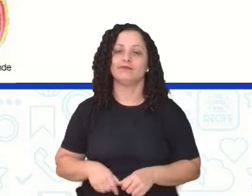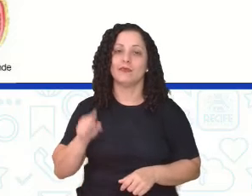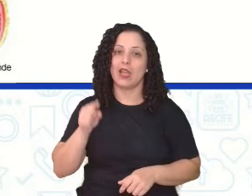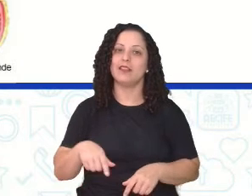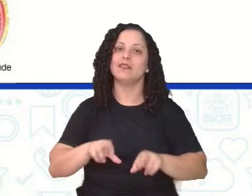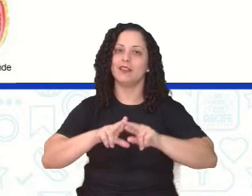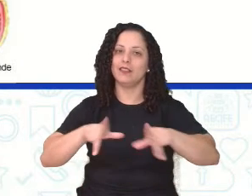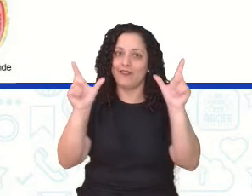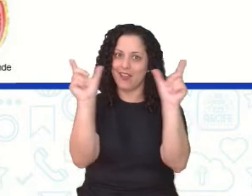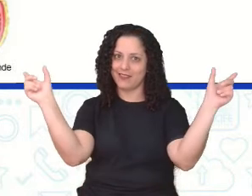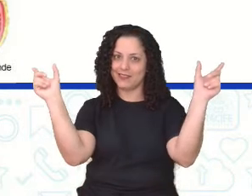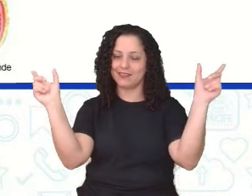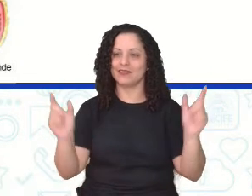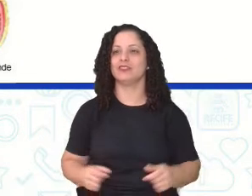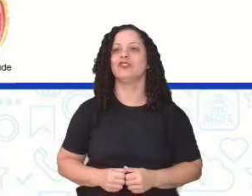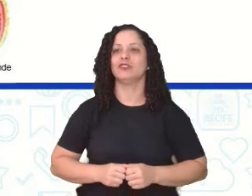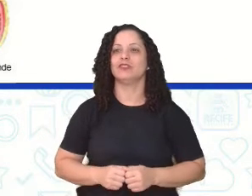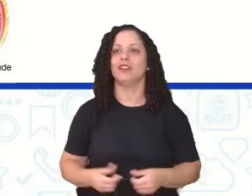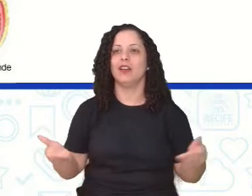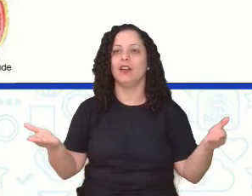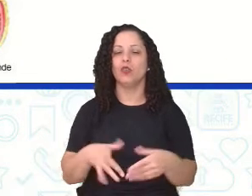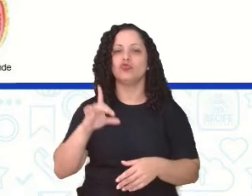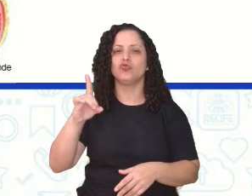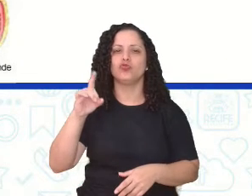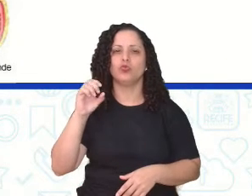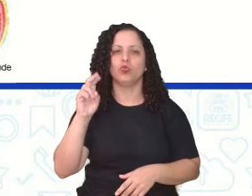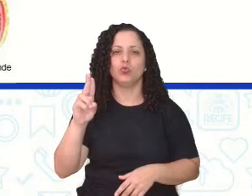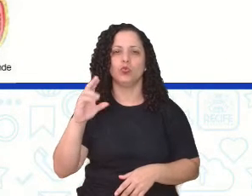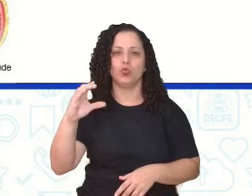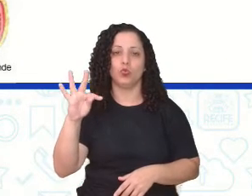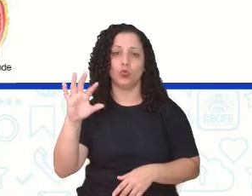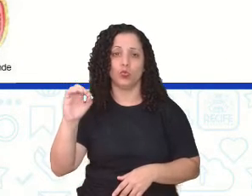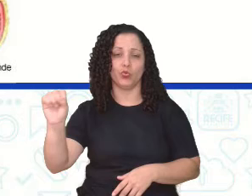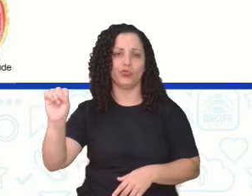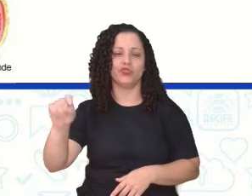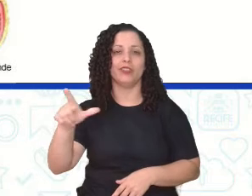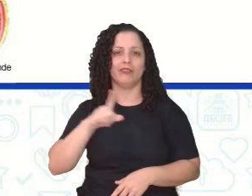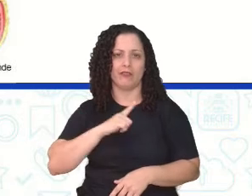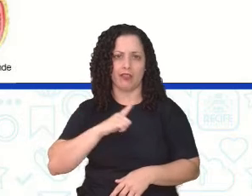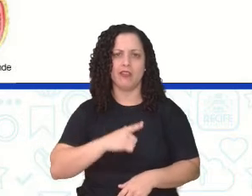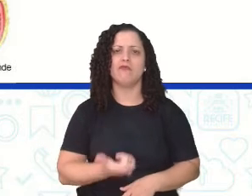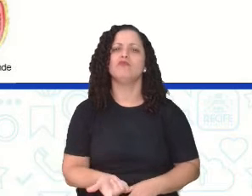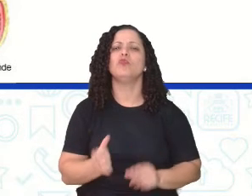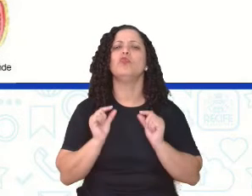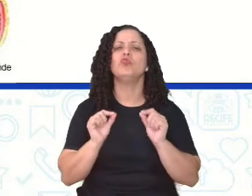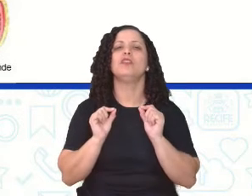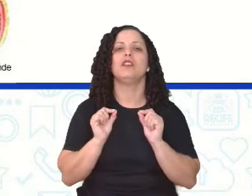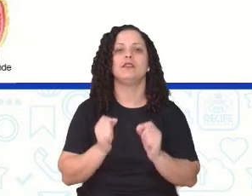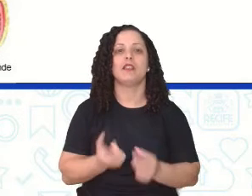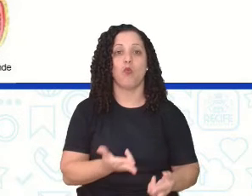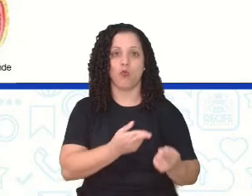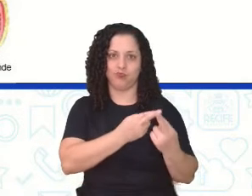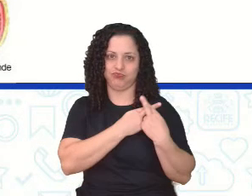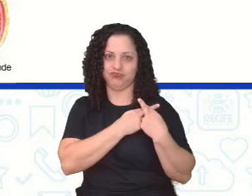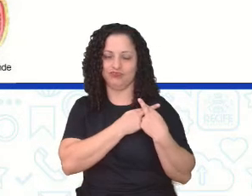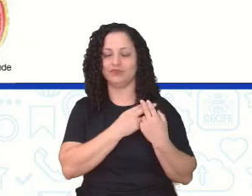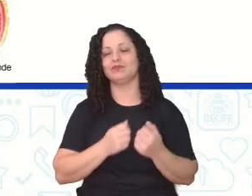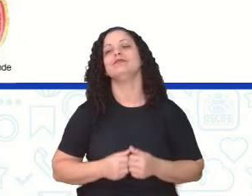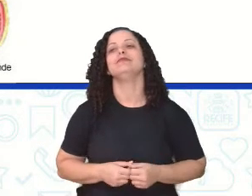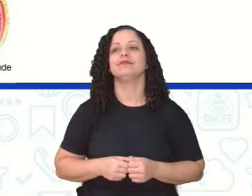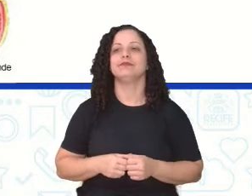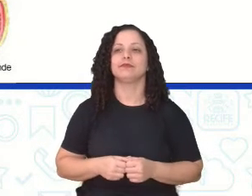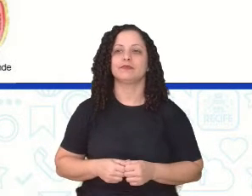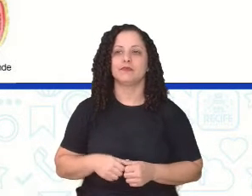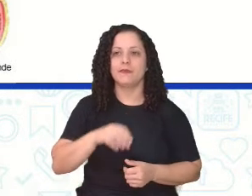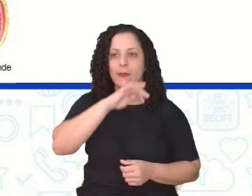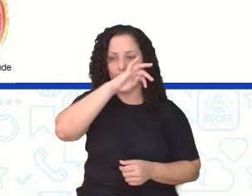a diferença. E aqui os ductos ejaculatórios também eles têm a sua função. Então, observem que esses ductos eles são formados na união do